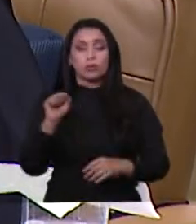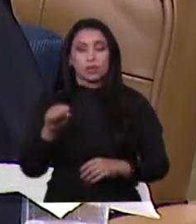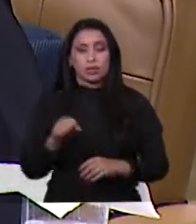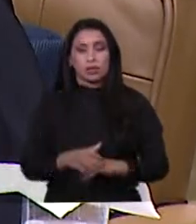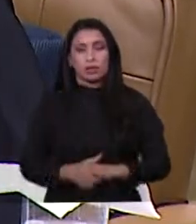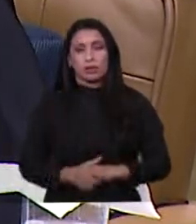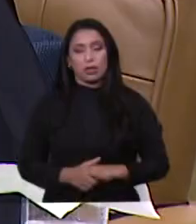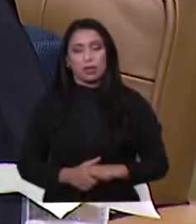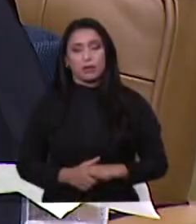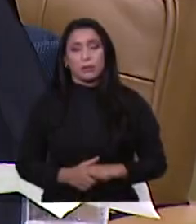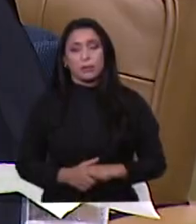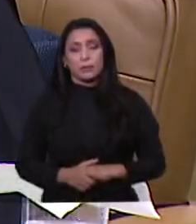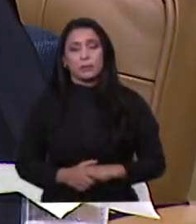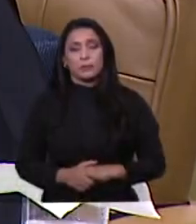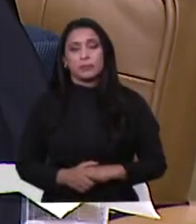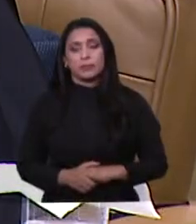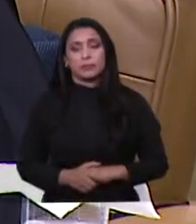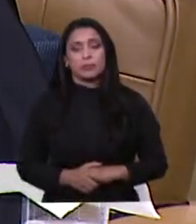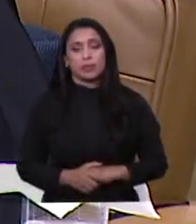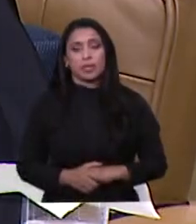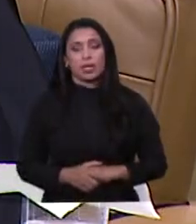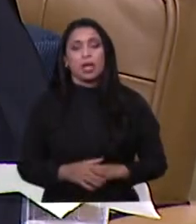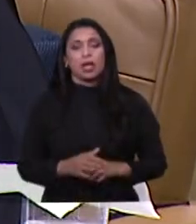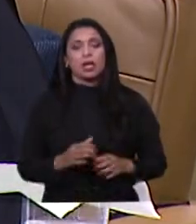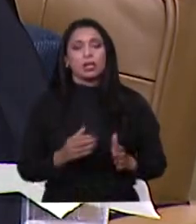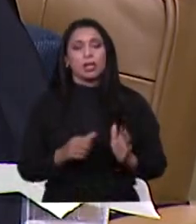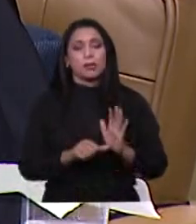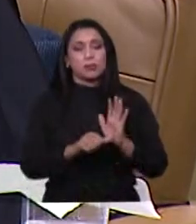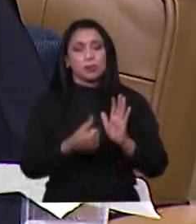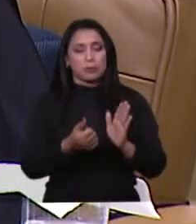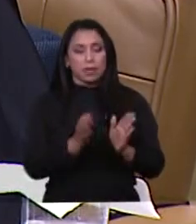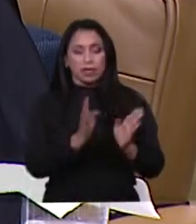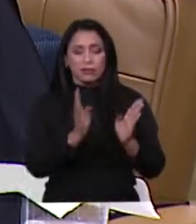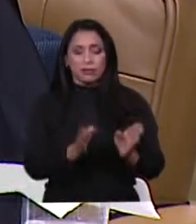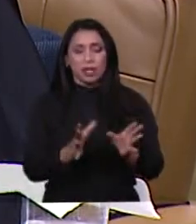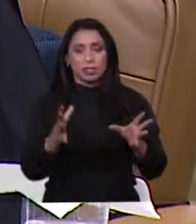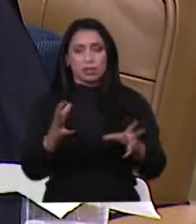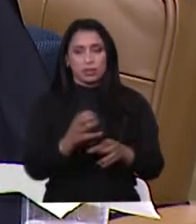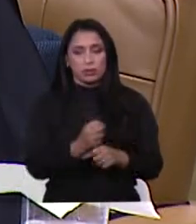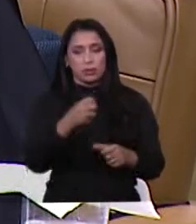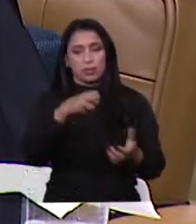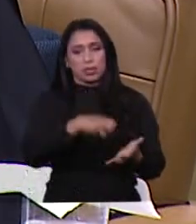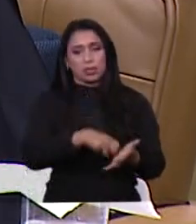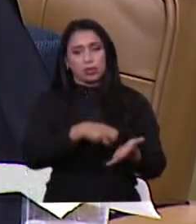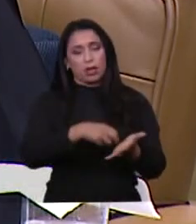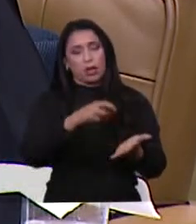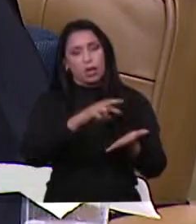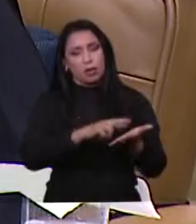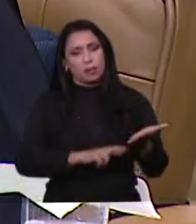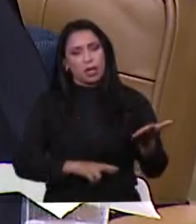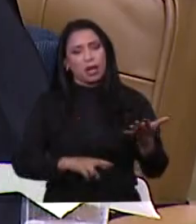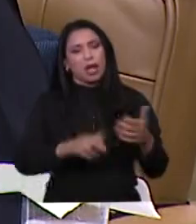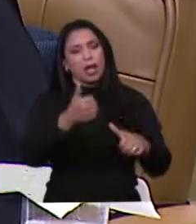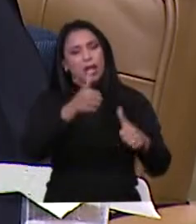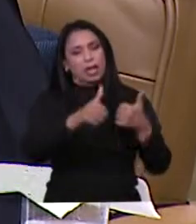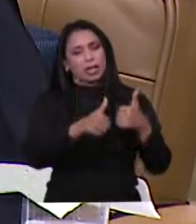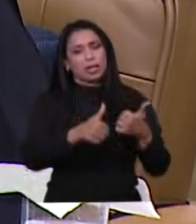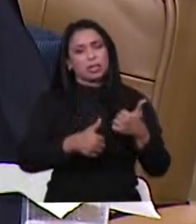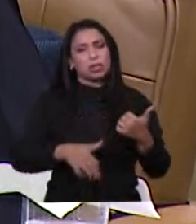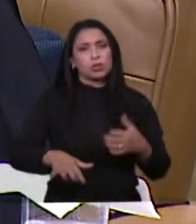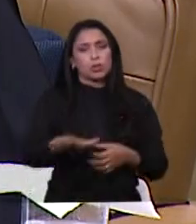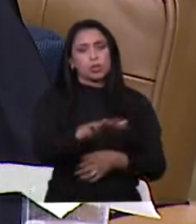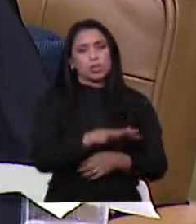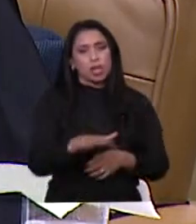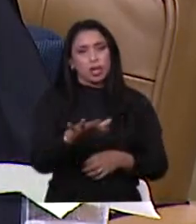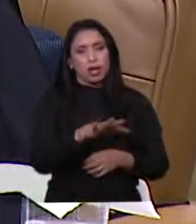caso, na primeira fase da dosimetria das penas, o eminente relator procedeu a uma análise global das circunstâncias